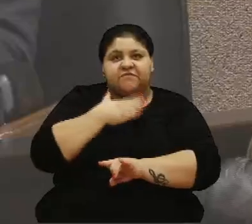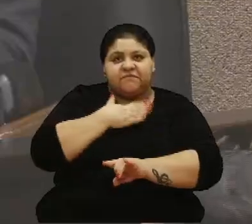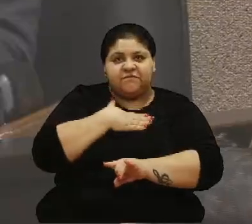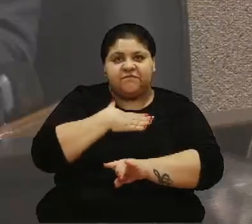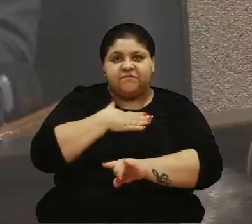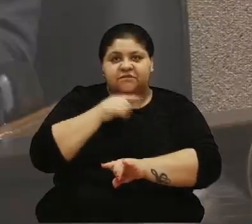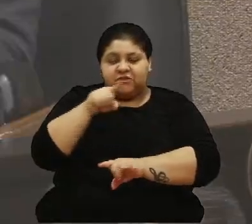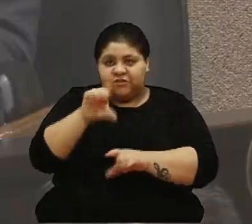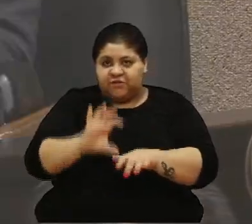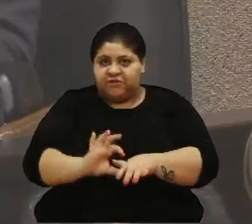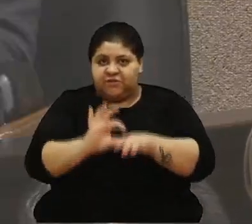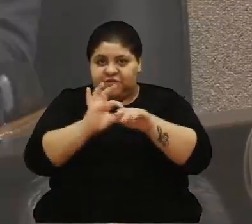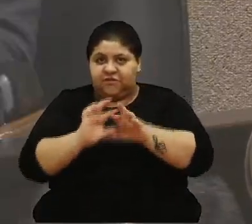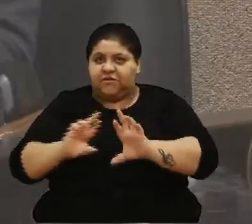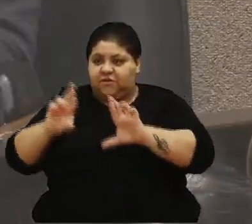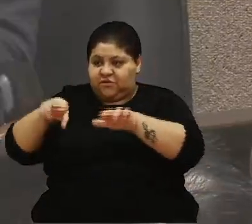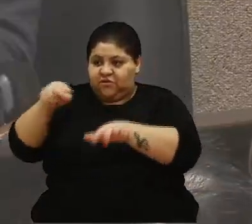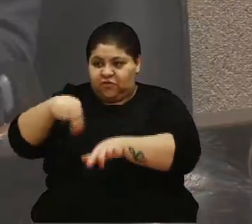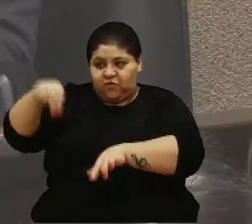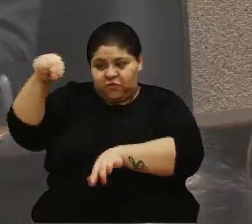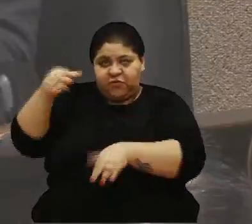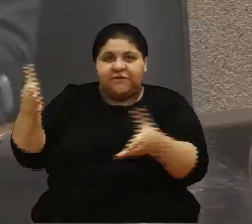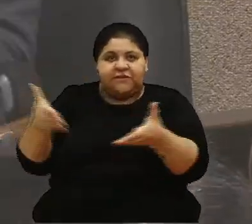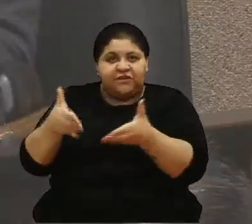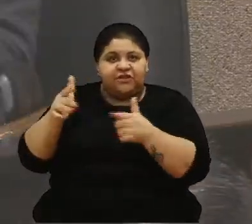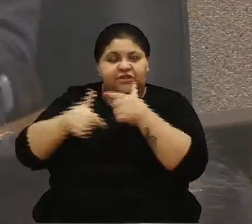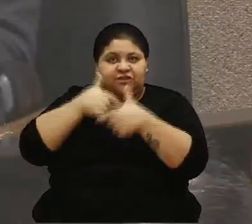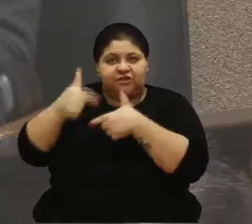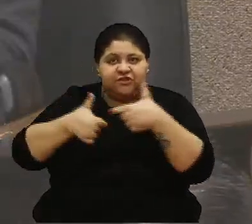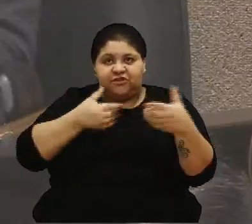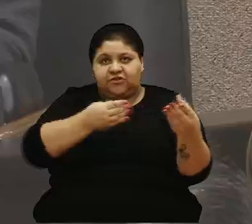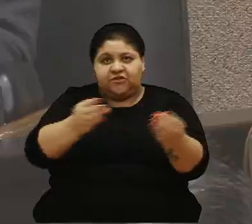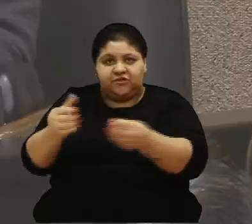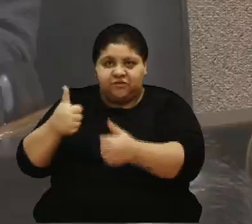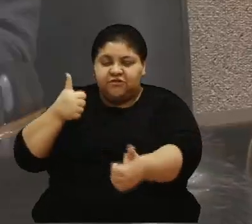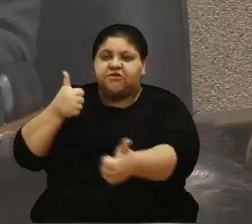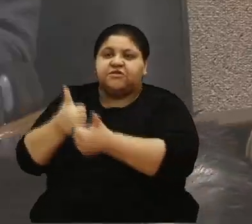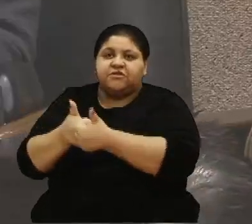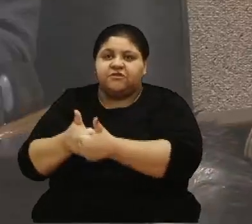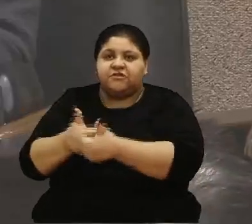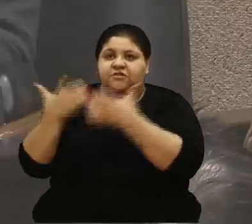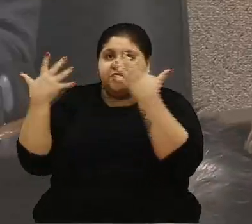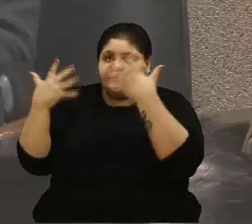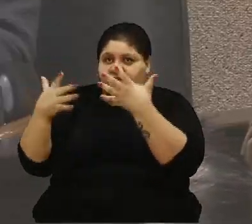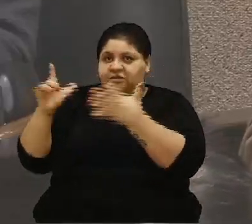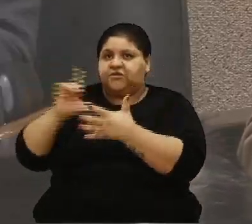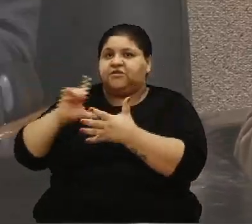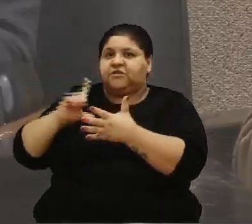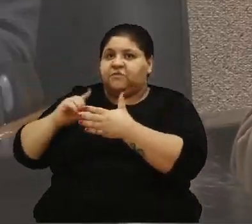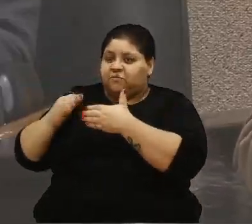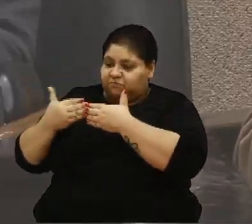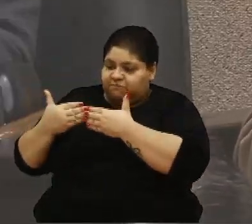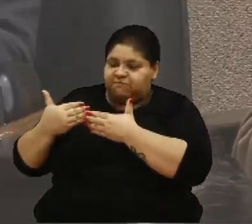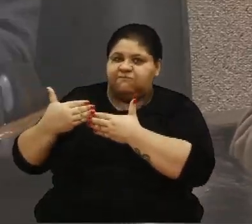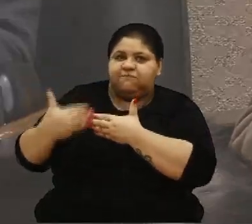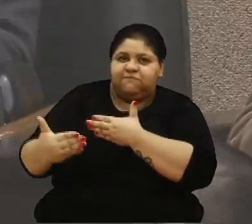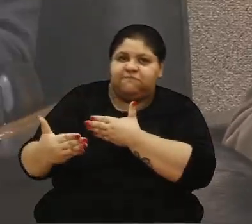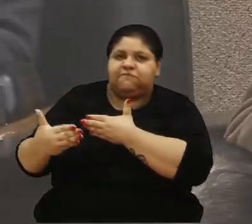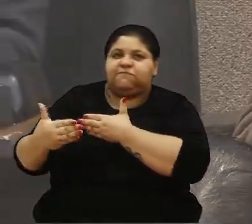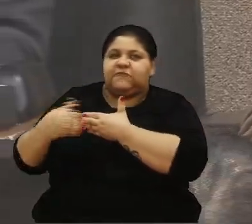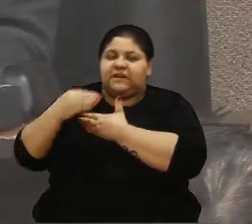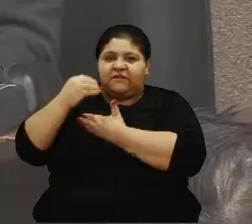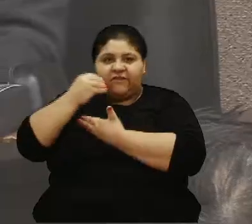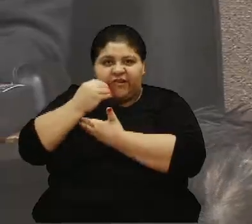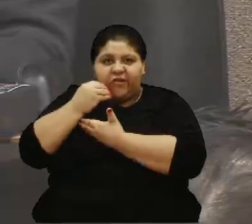uma liderança lá da Zona Norte, a gente já trabalhou por diversas vezes juntos. Te parabenizar porque tu tem trajetória e com toda